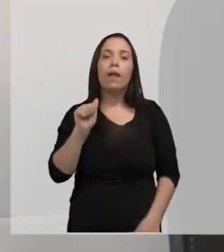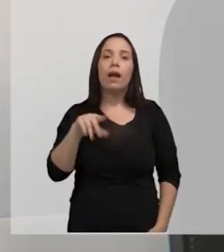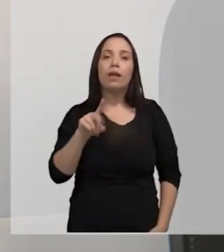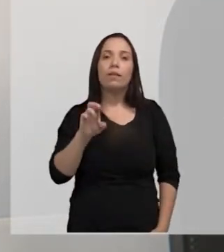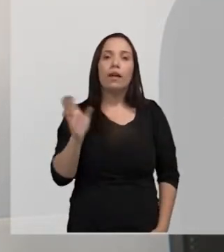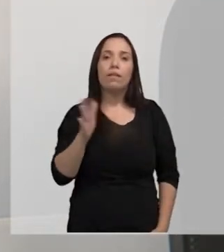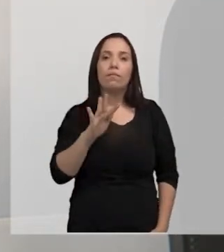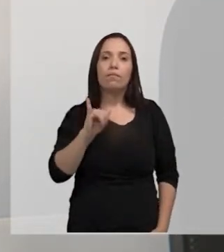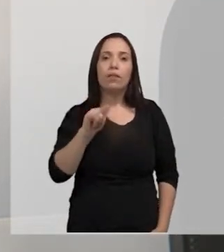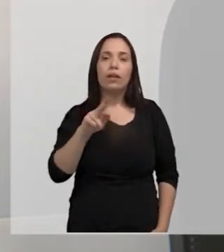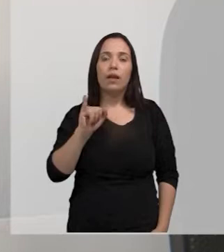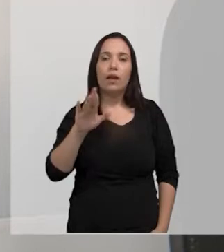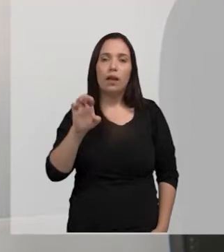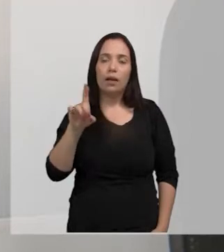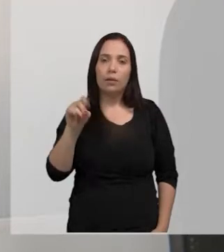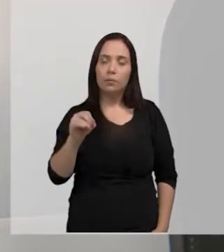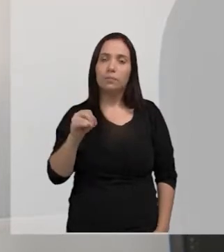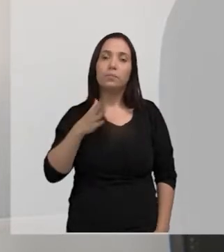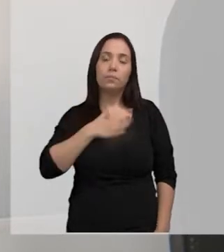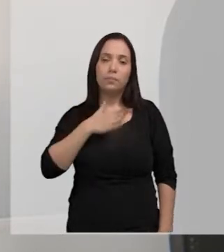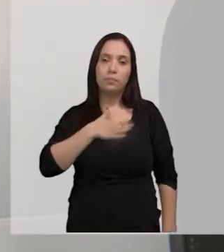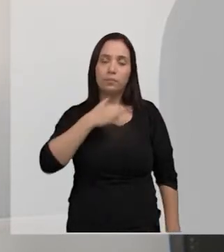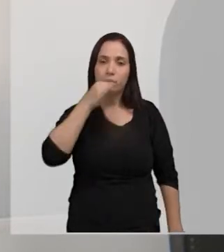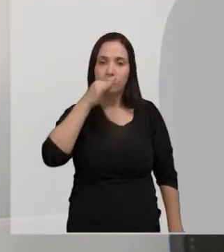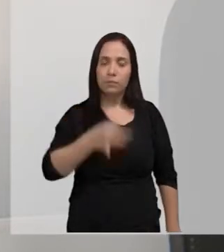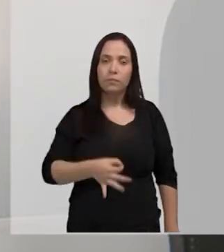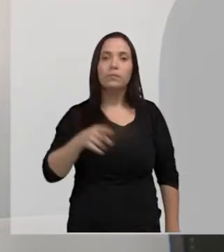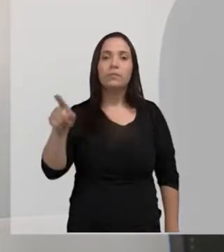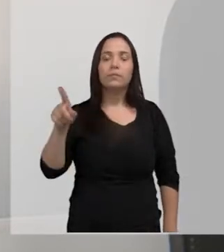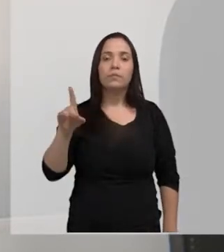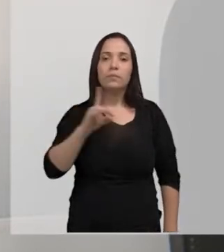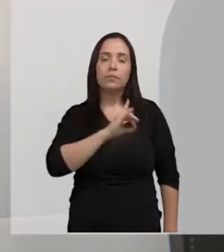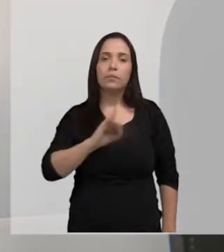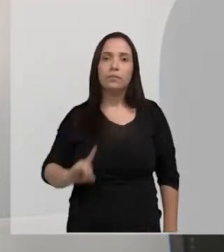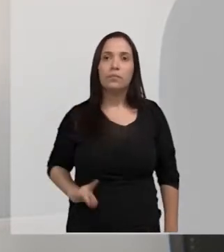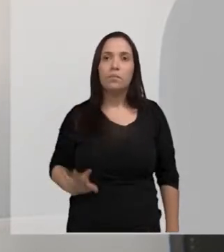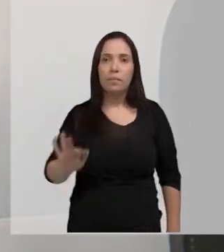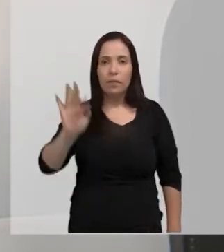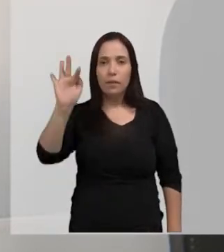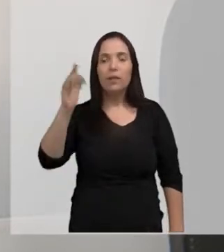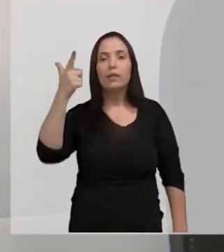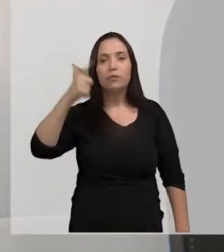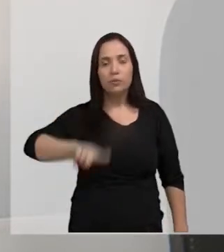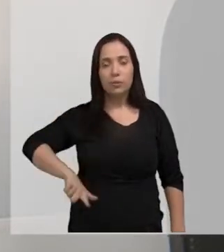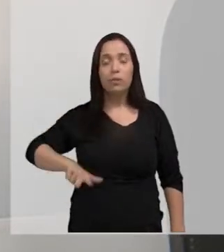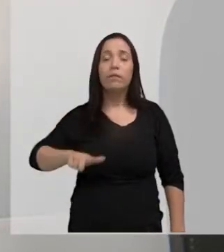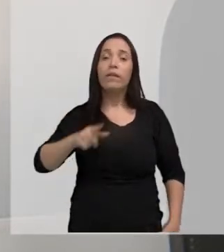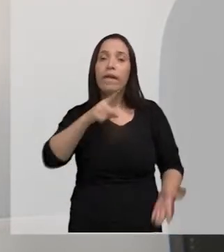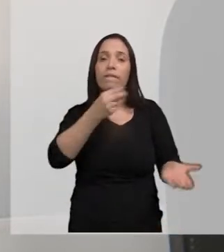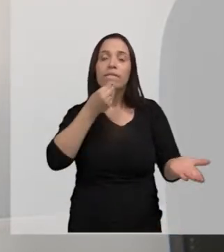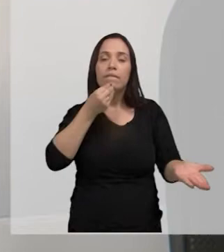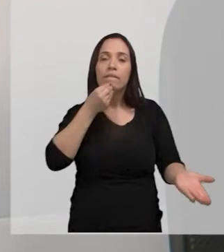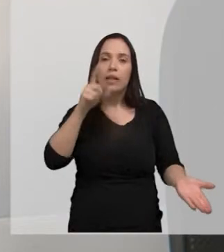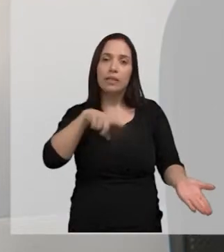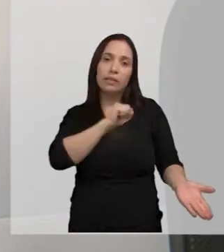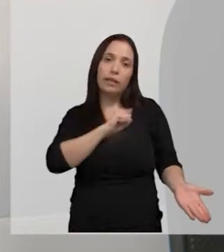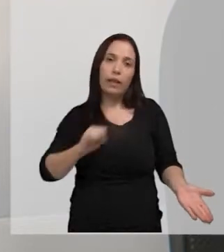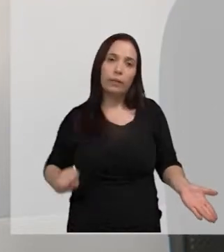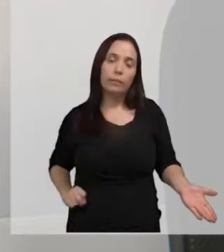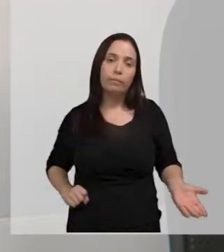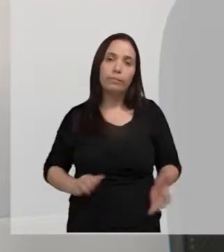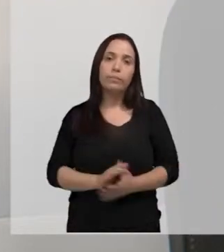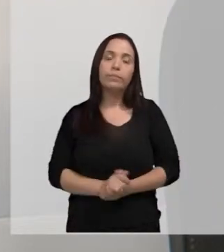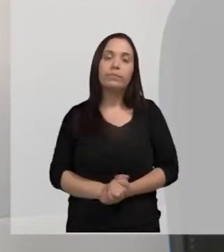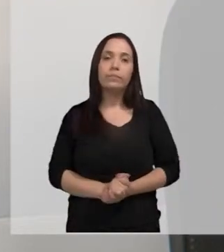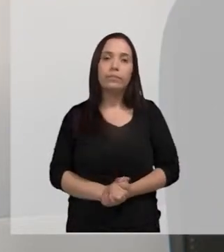André Figueiredo. Eu acho, para mim... André Figueiredo é deputado federal, iria ser reeleito, mas deu uma grande chance de ser senador da República.